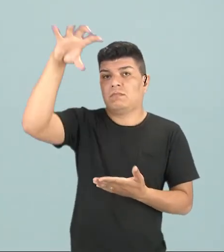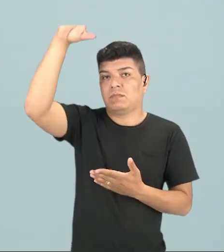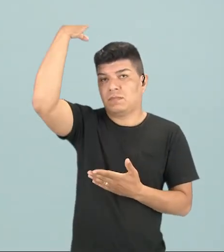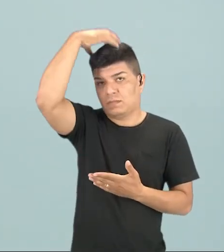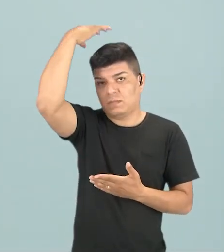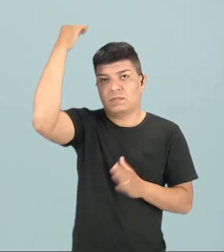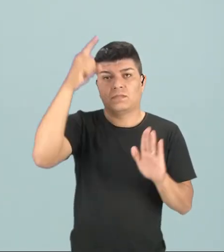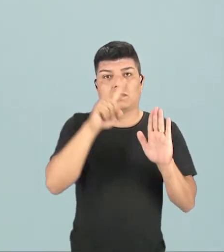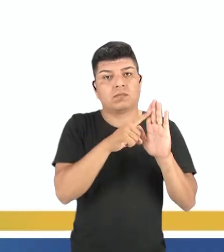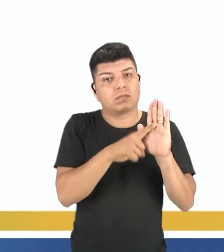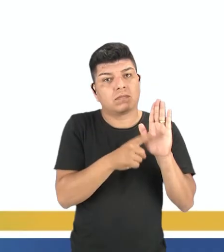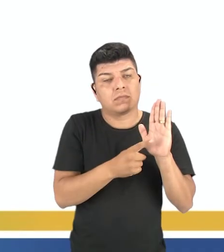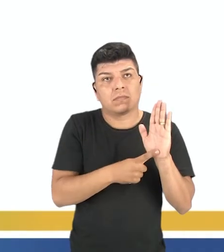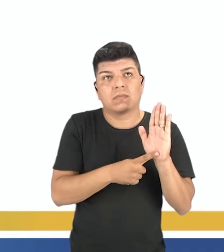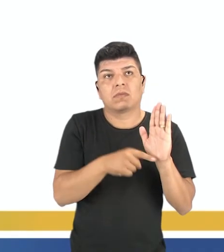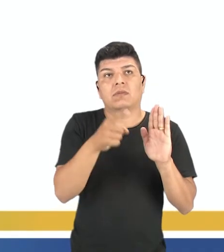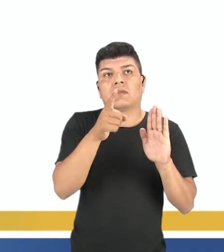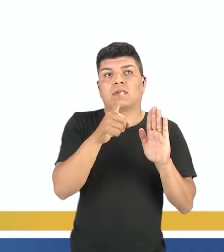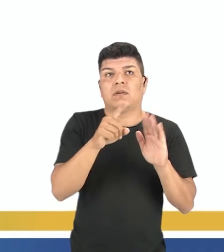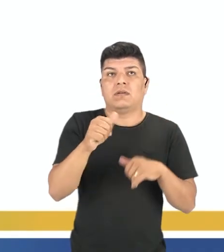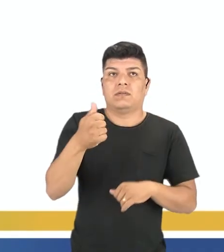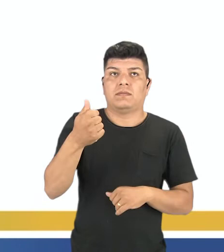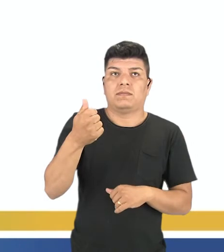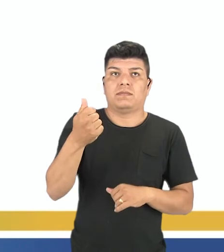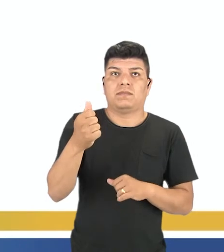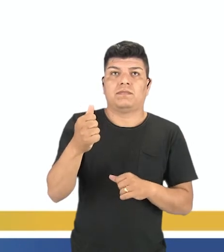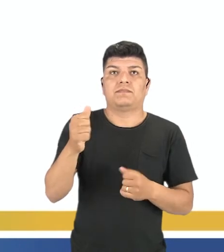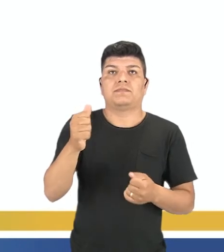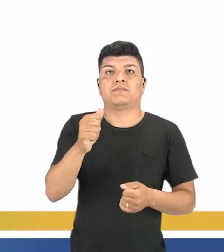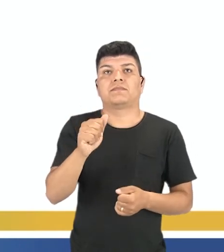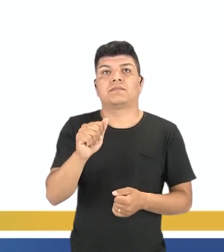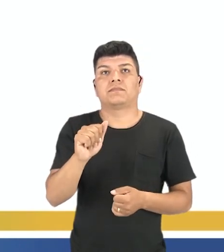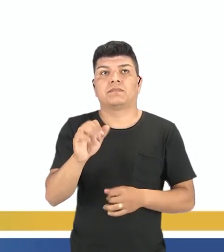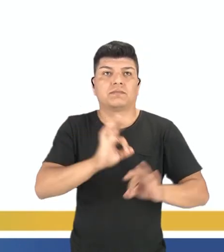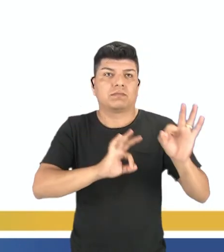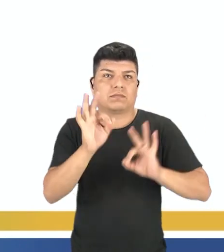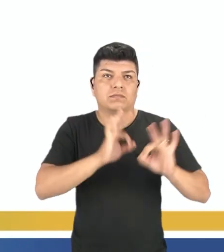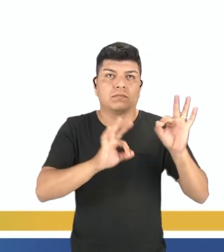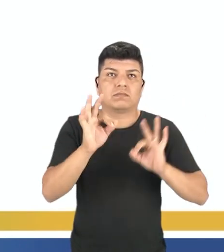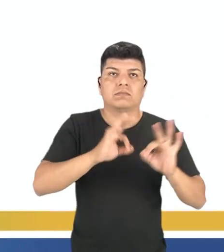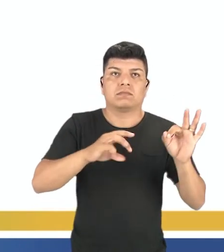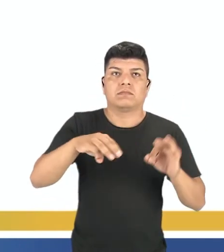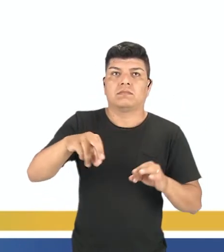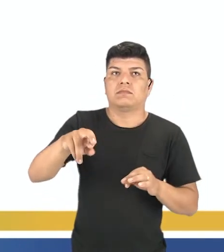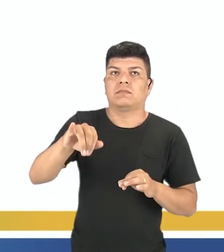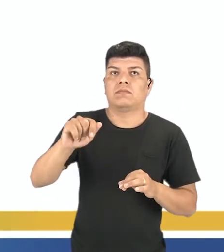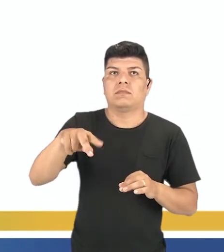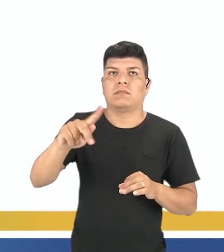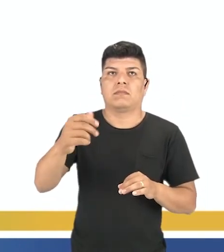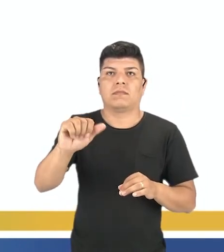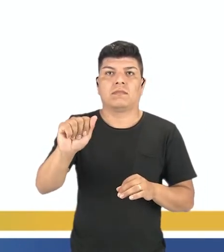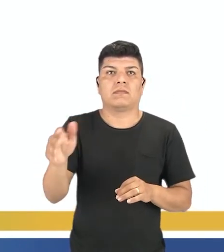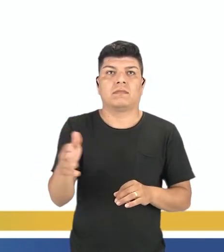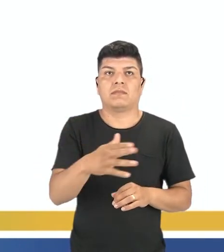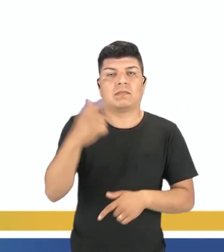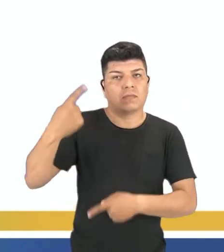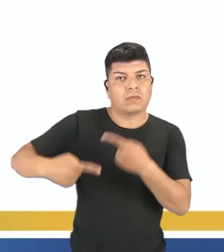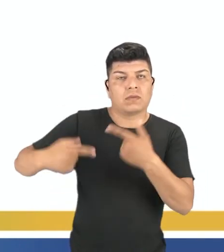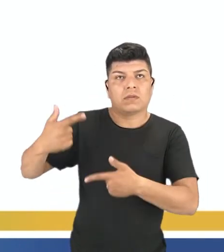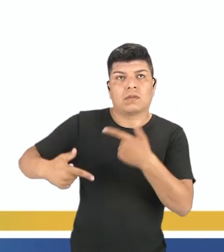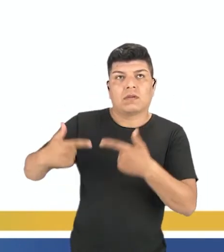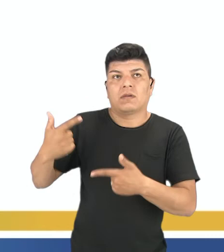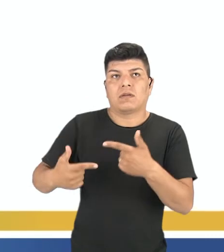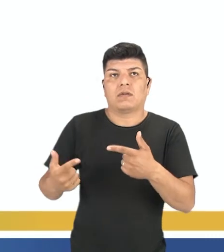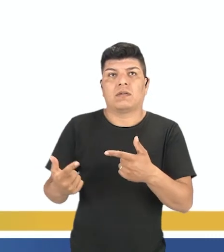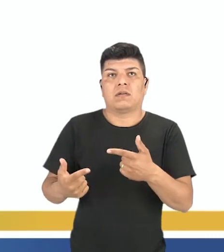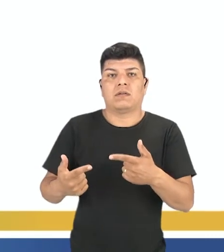nos pontos, Convocação de Assembleia Constituinte, organização de uma marinha de guerra, obrigou as tropas de Portugal